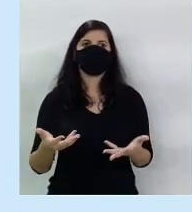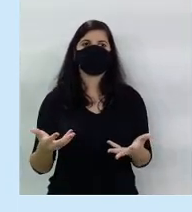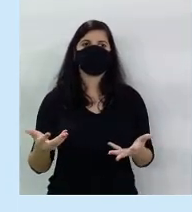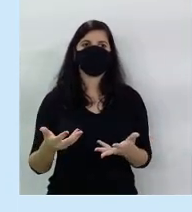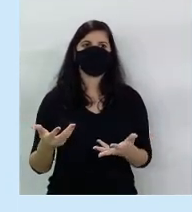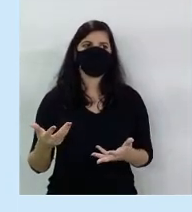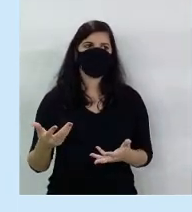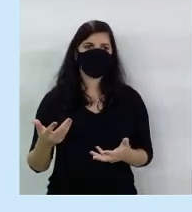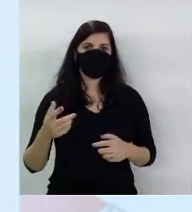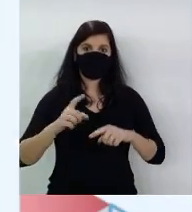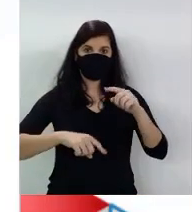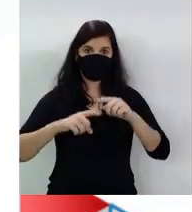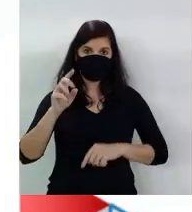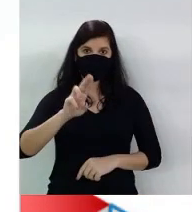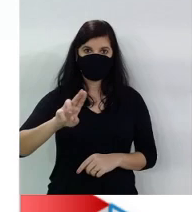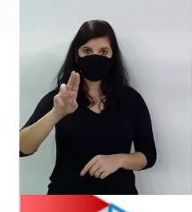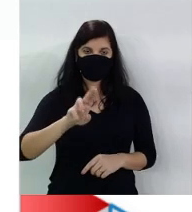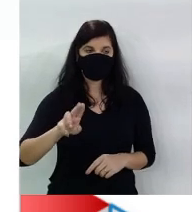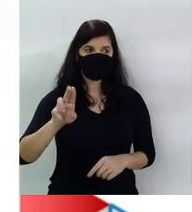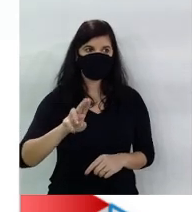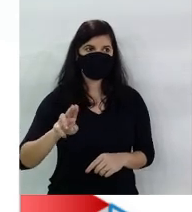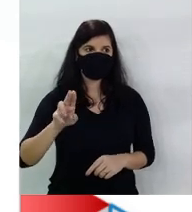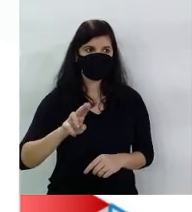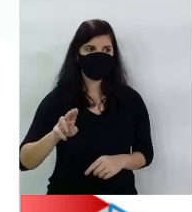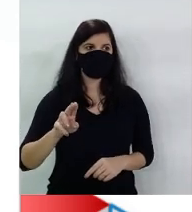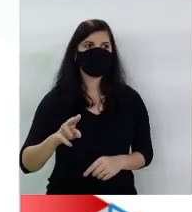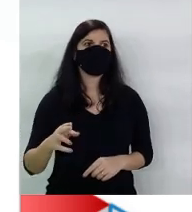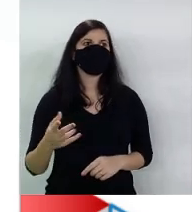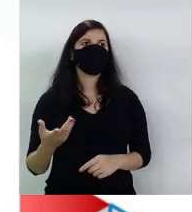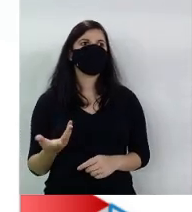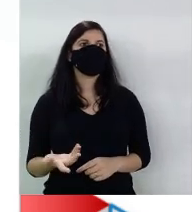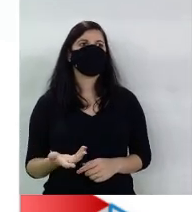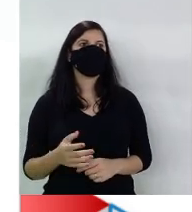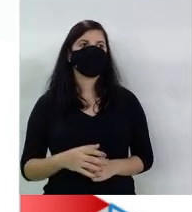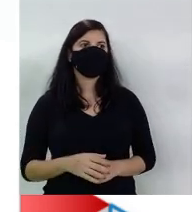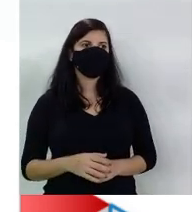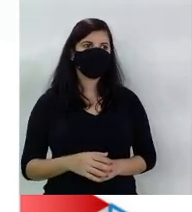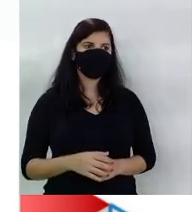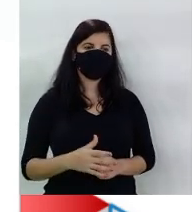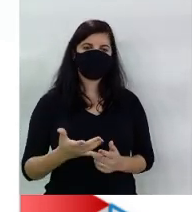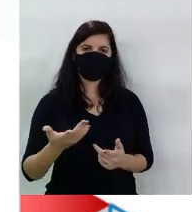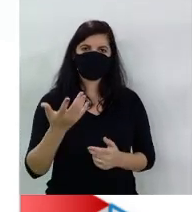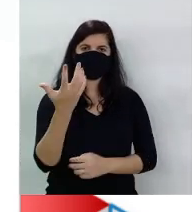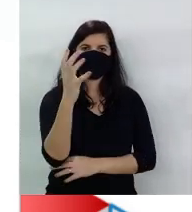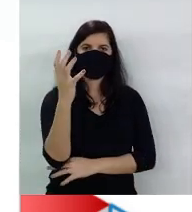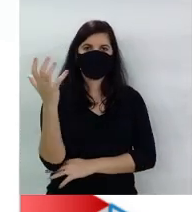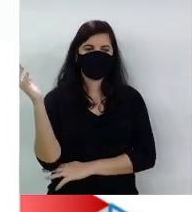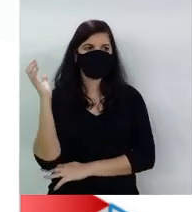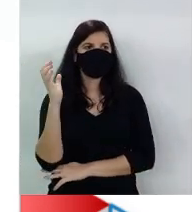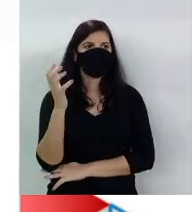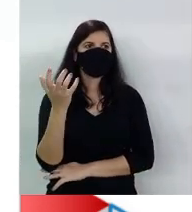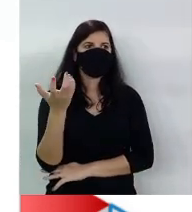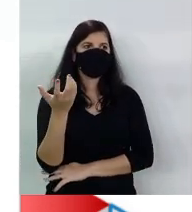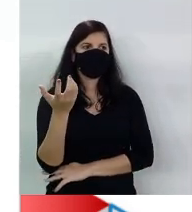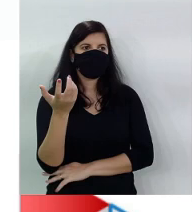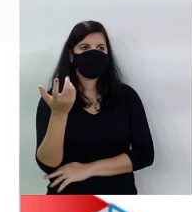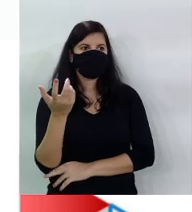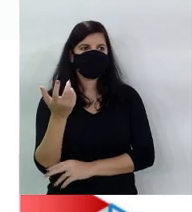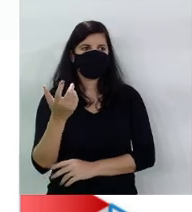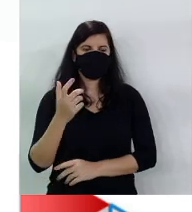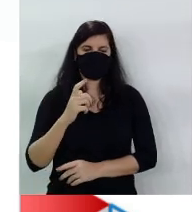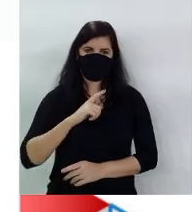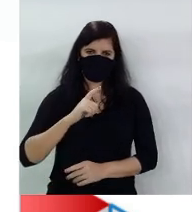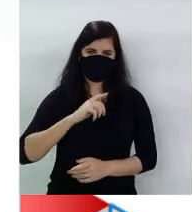Alguns instrumentos de percussão, aliás, utilizados na jurema. Olha aqui, cercada por uma série